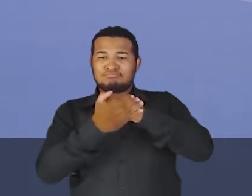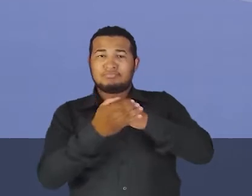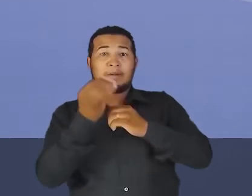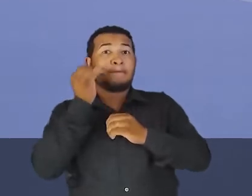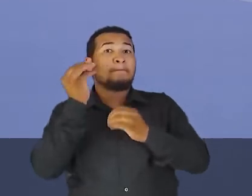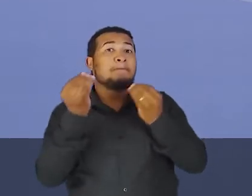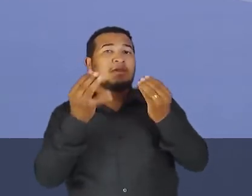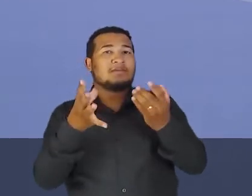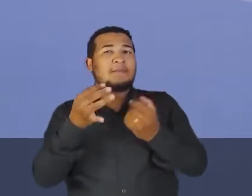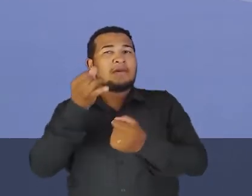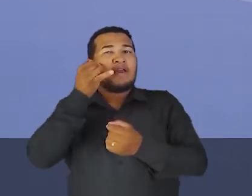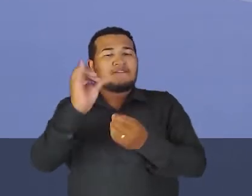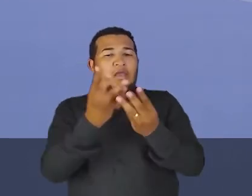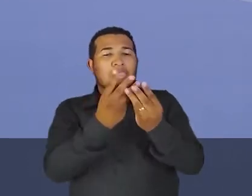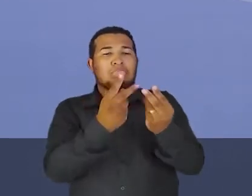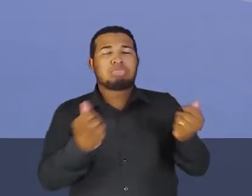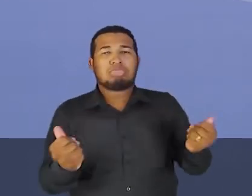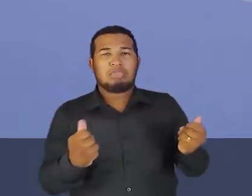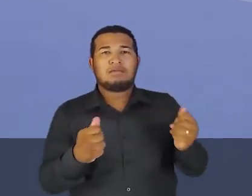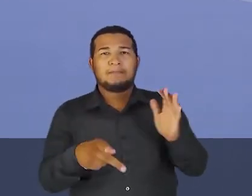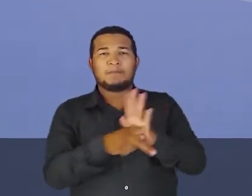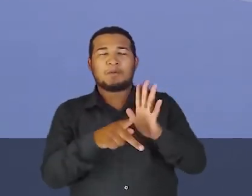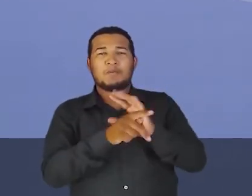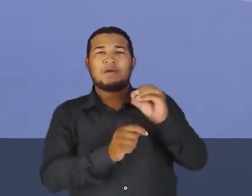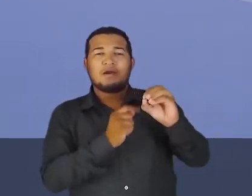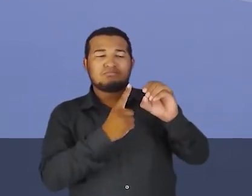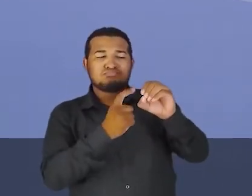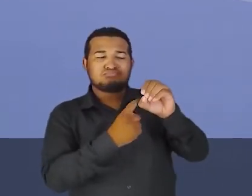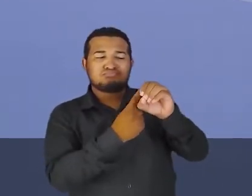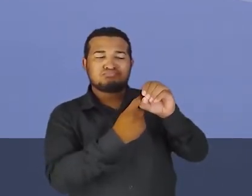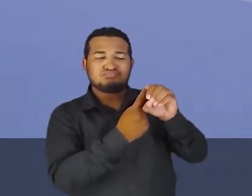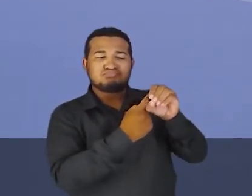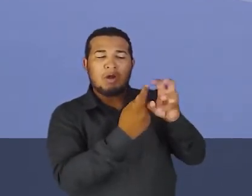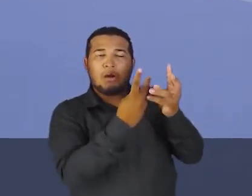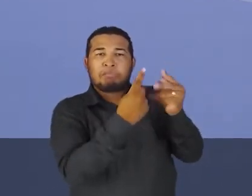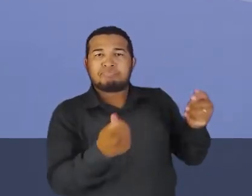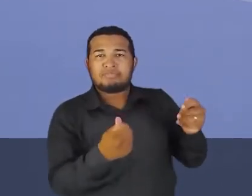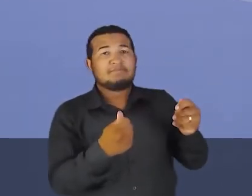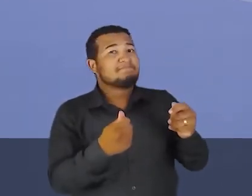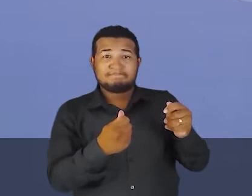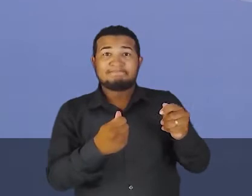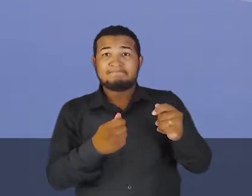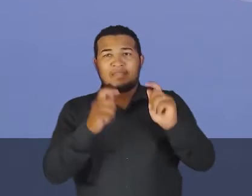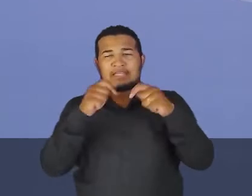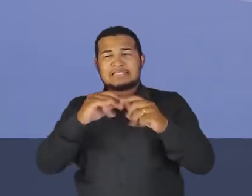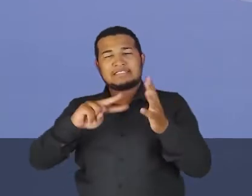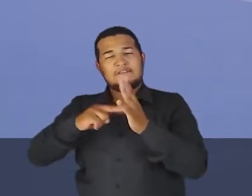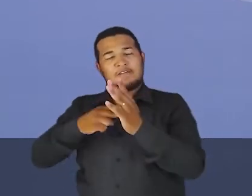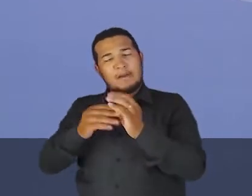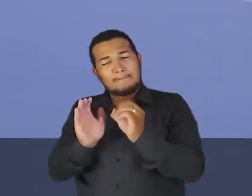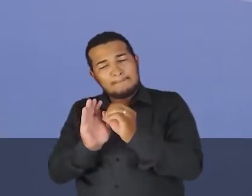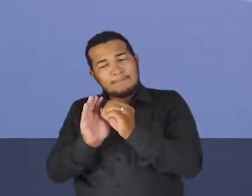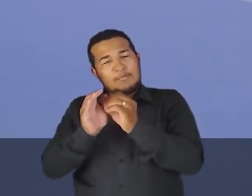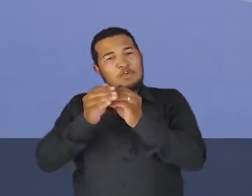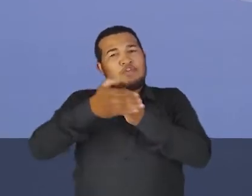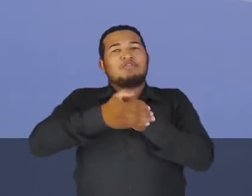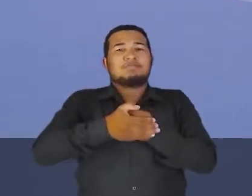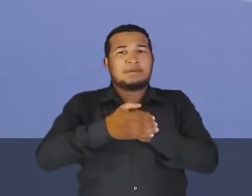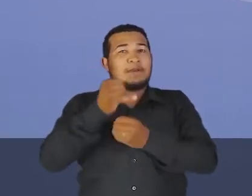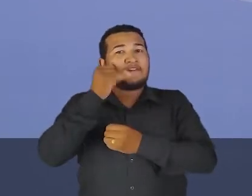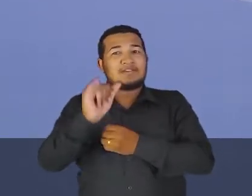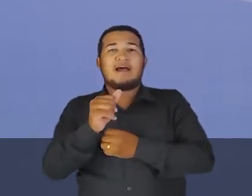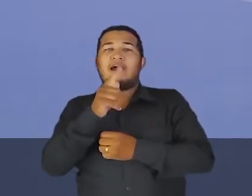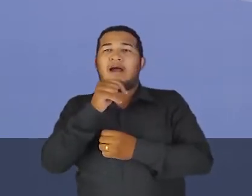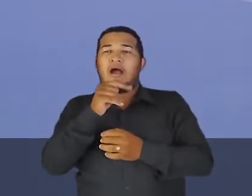para impedir a desidratação do embrião, certo? Então a casca ela fornece uma proteção contra a perda de